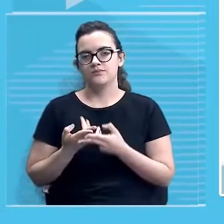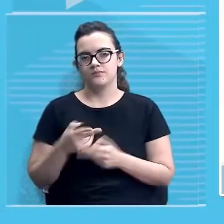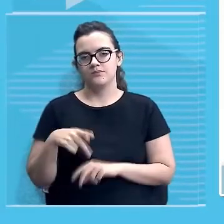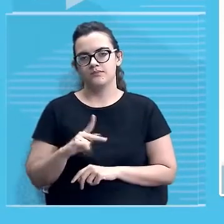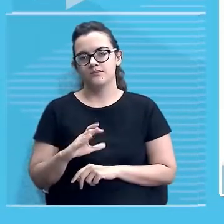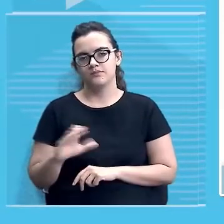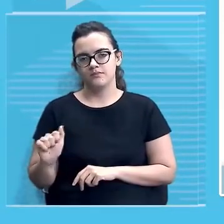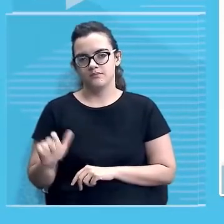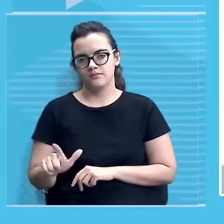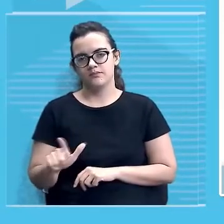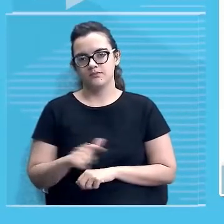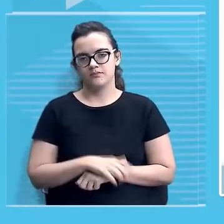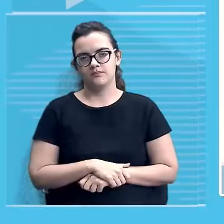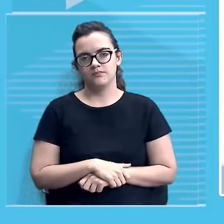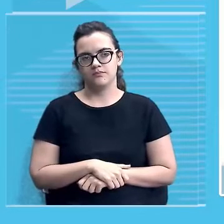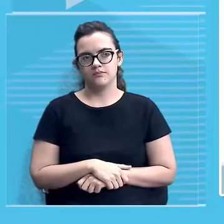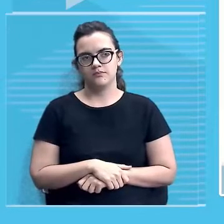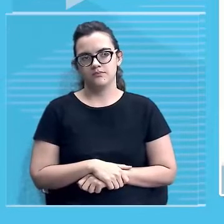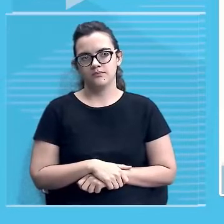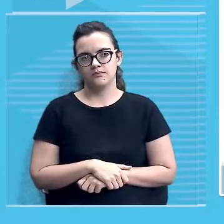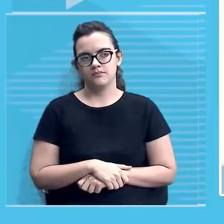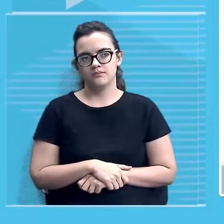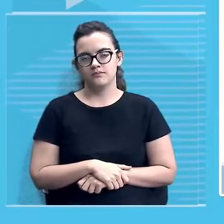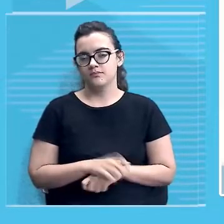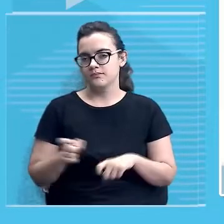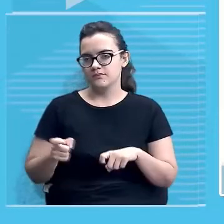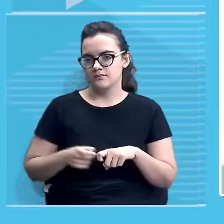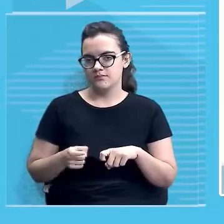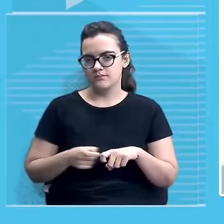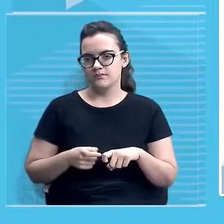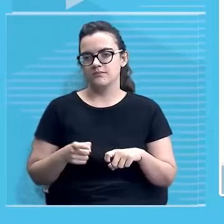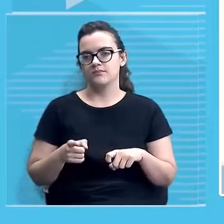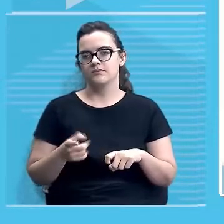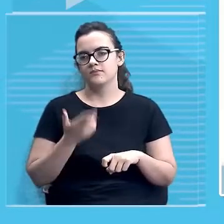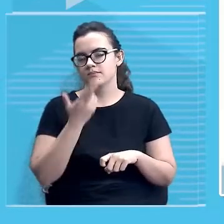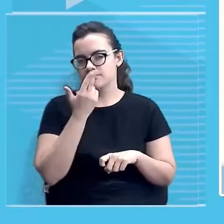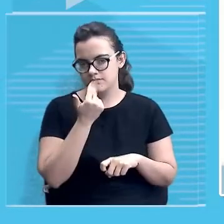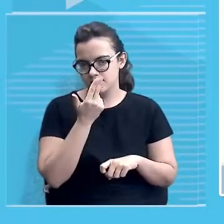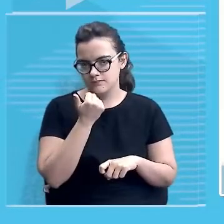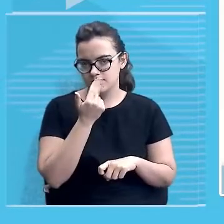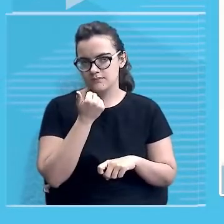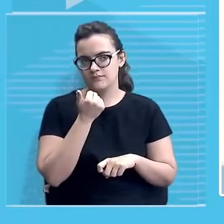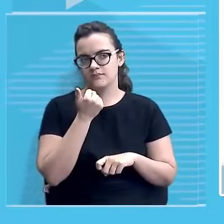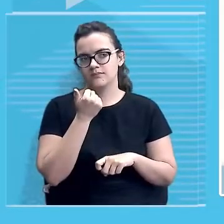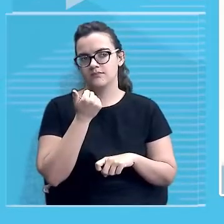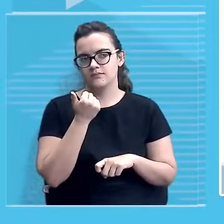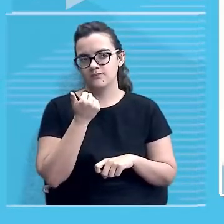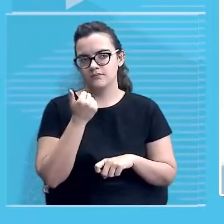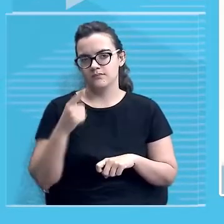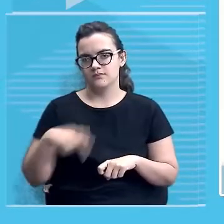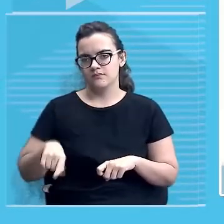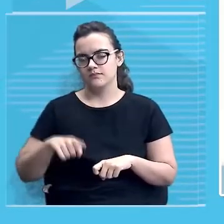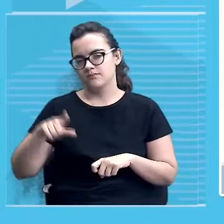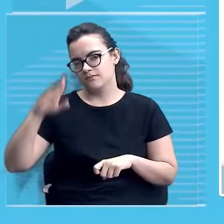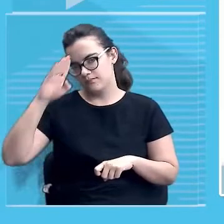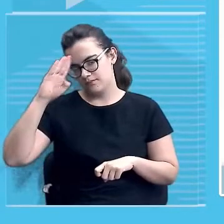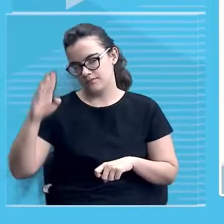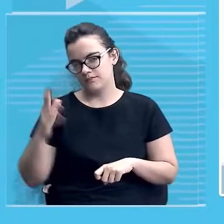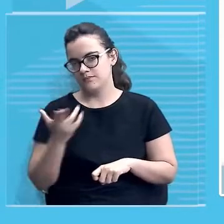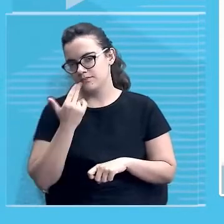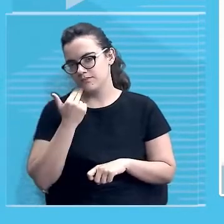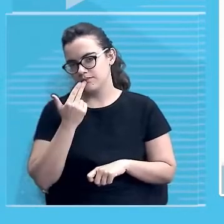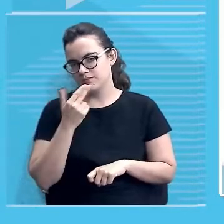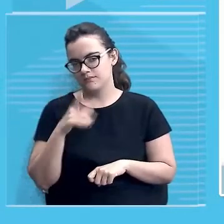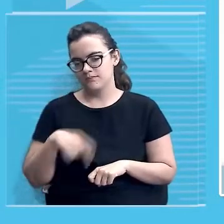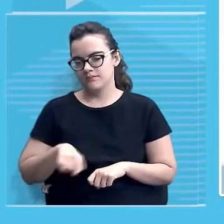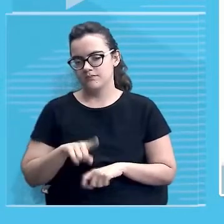Usado por médicos, por nutricionistas, tá? Principalmente pelos nutricionistas quando eles passam